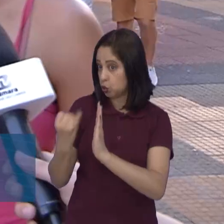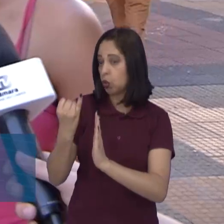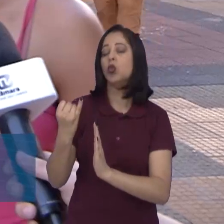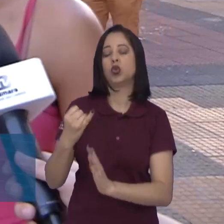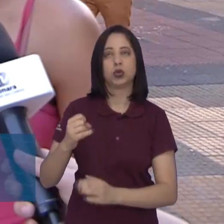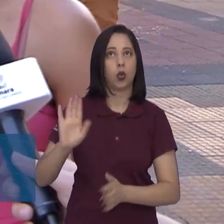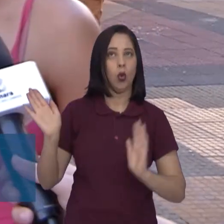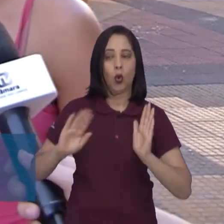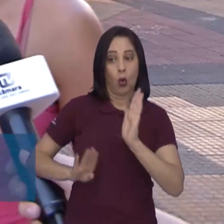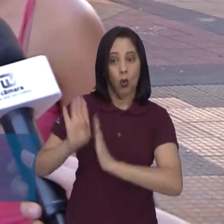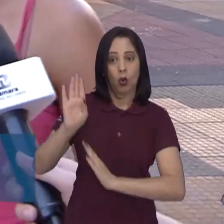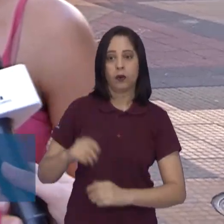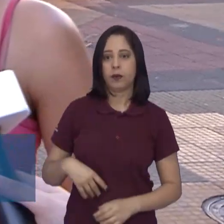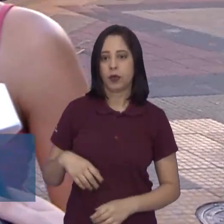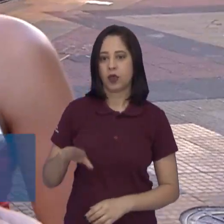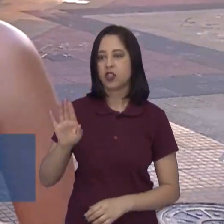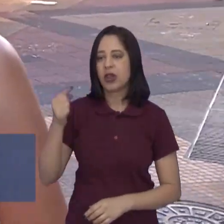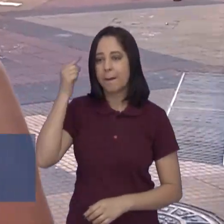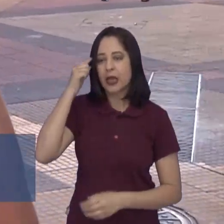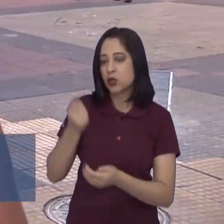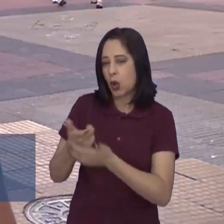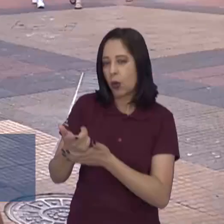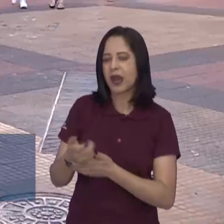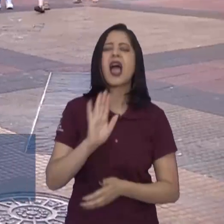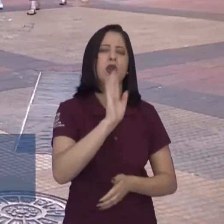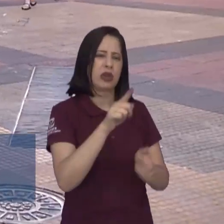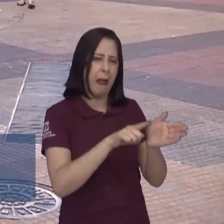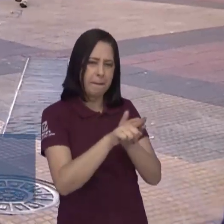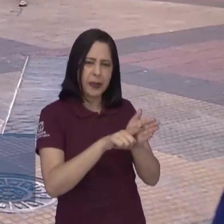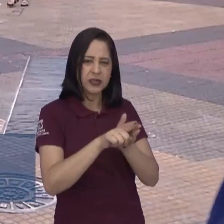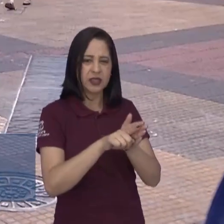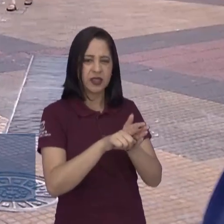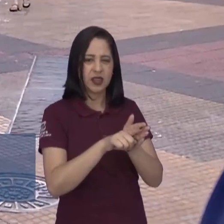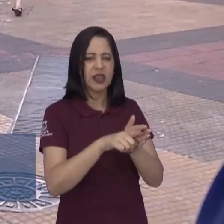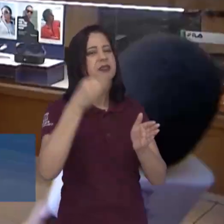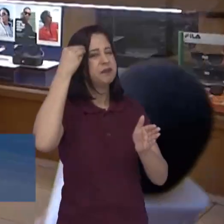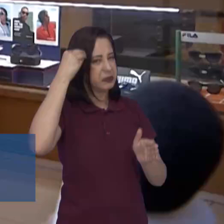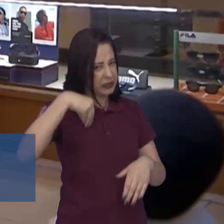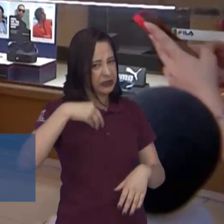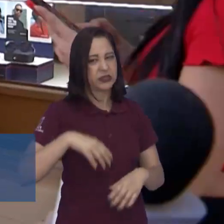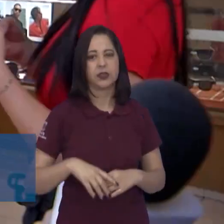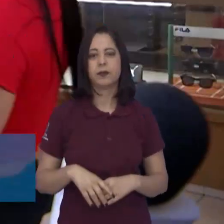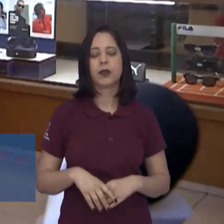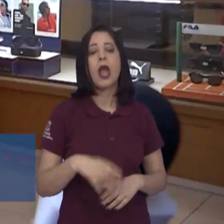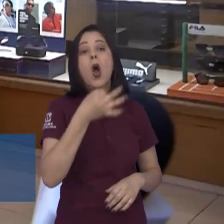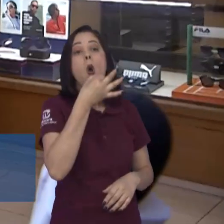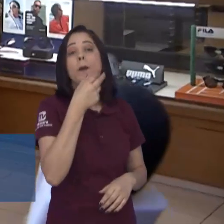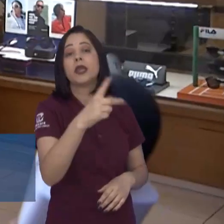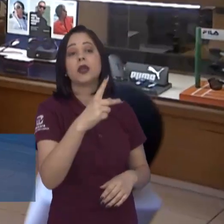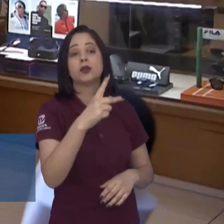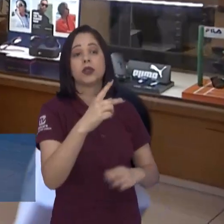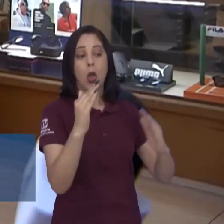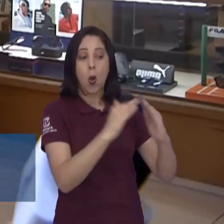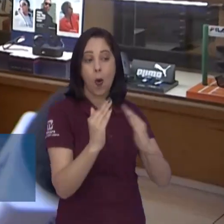É alto. Vocês já viram para comprar apartamento? A gente já pesquisou já. Desistiram por causa disso? Isso. O que você acha dos preços dos imóveis,